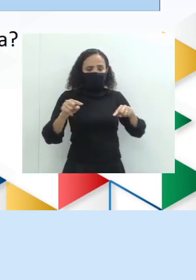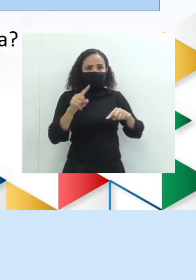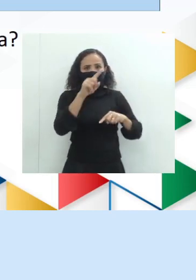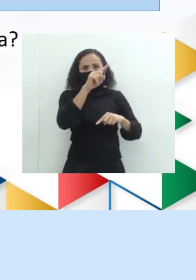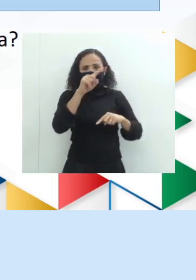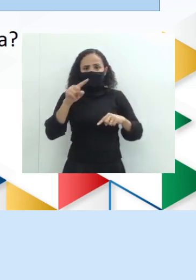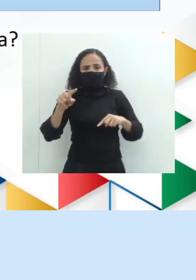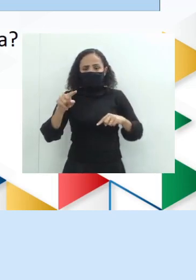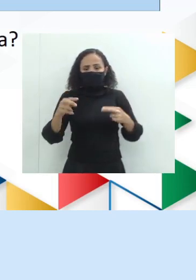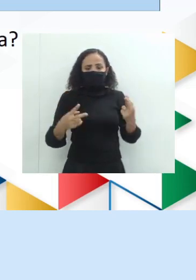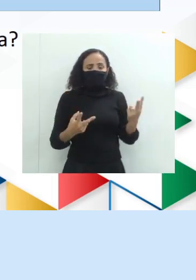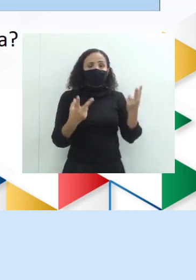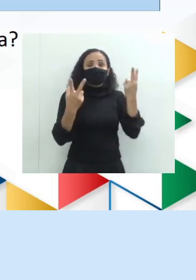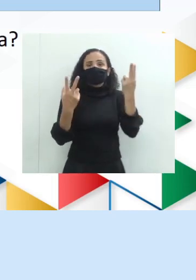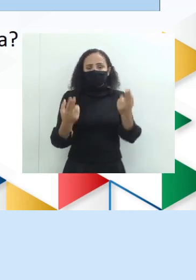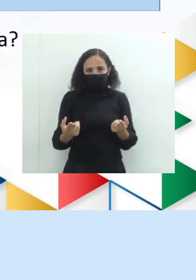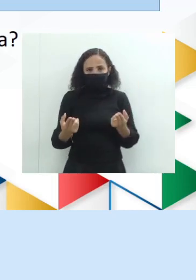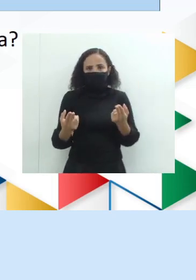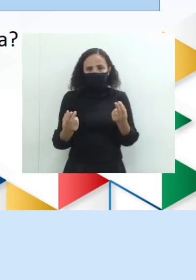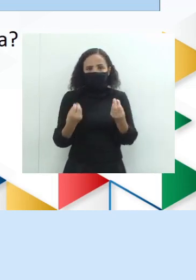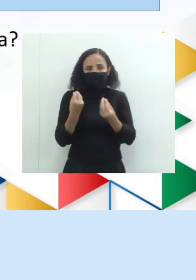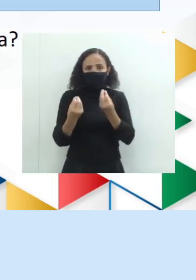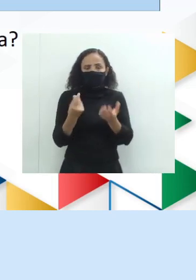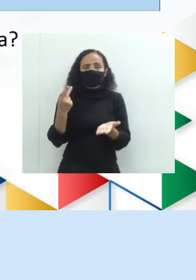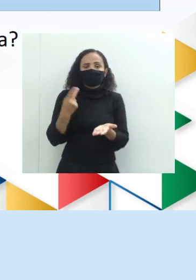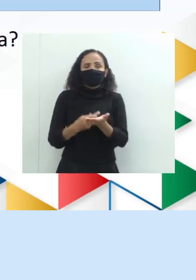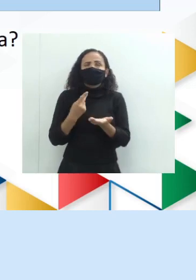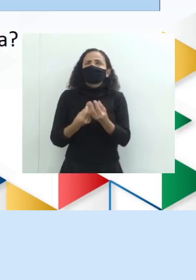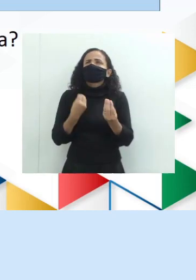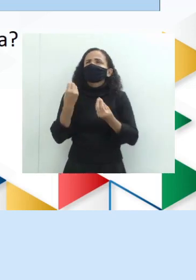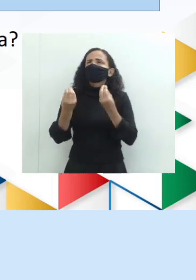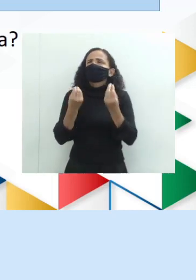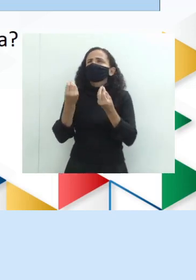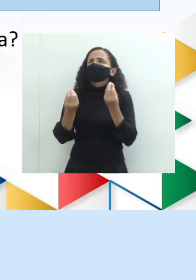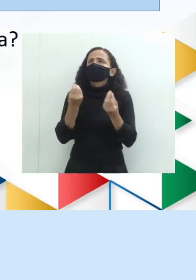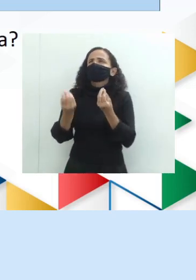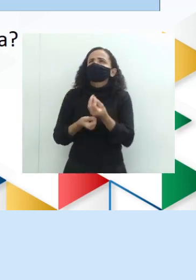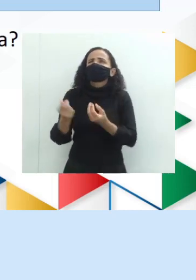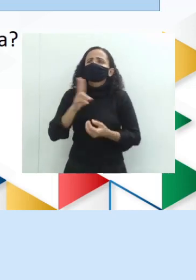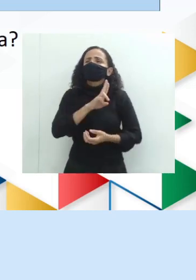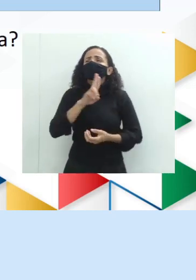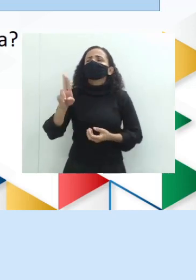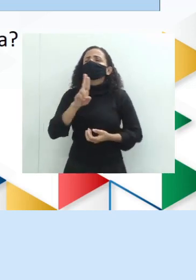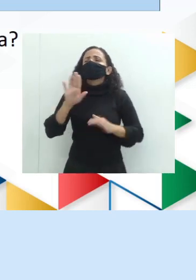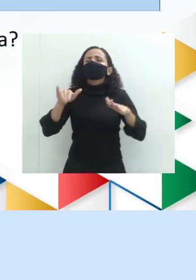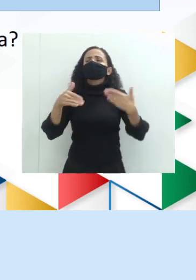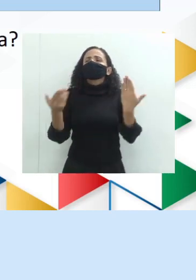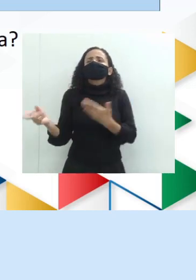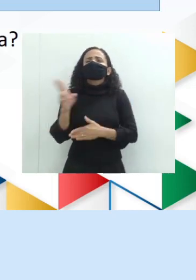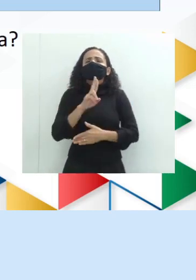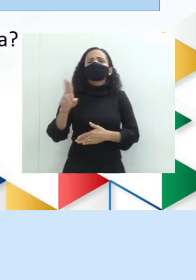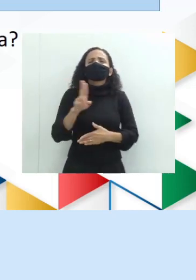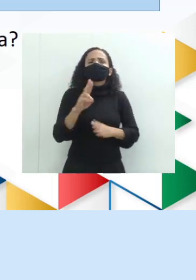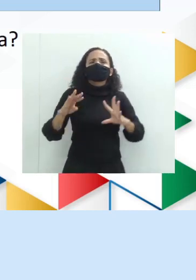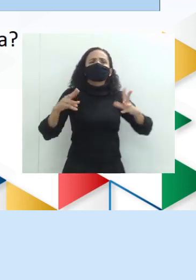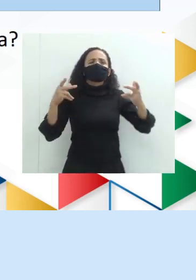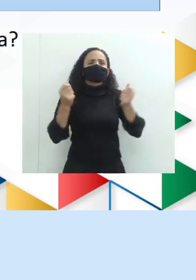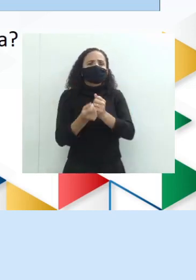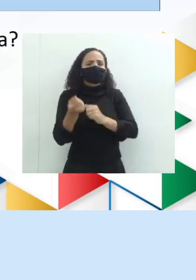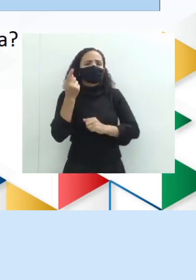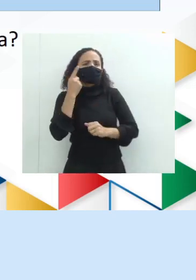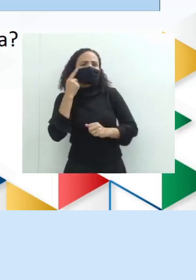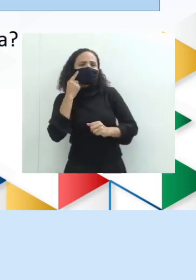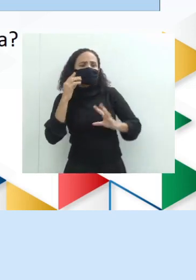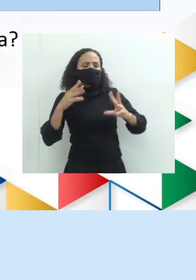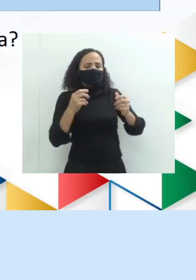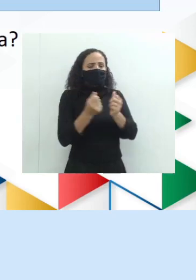tem pelo menos 2 lados iguais, como é que a gente chama, como é que a gente classifica esse triângulo? Isósceles. E os